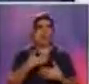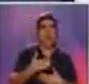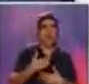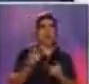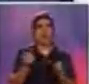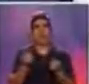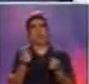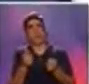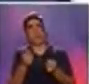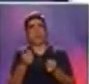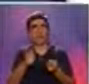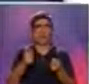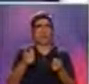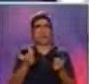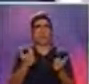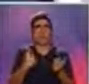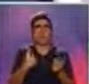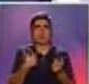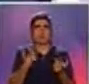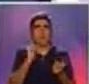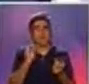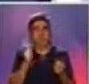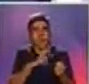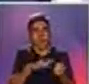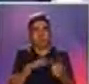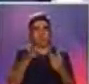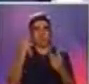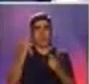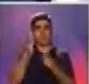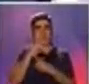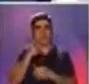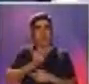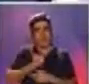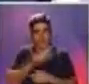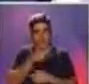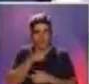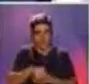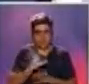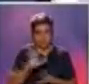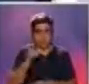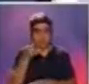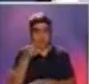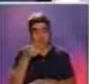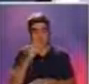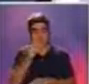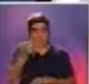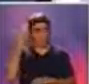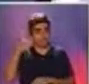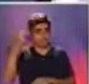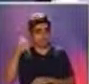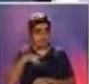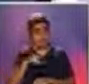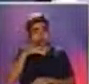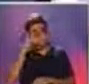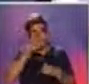governabilidade não significam nada. Mas há um exemplo que eu acho que nós devemos falar aqui. É que o Partido Socialista, na altura em que o Governo